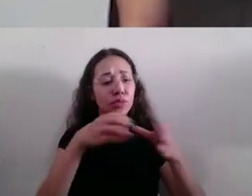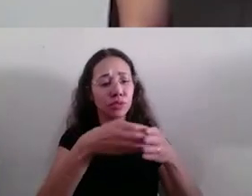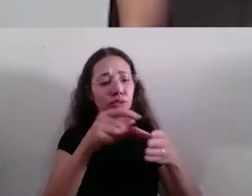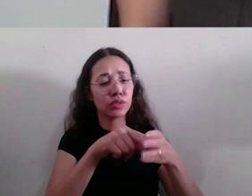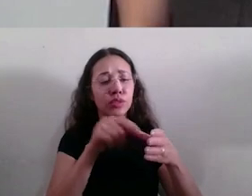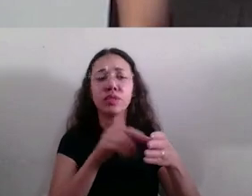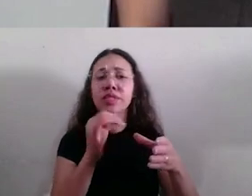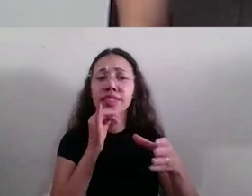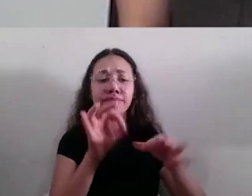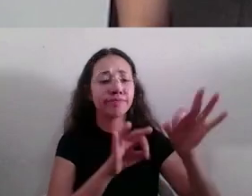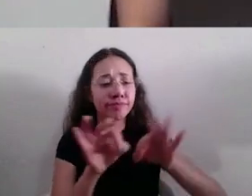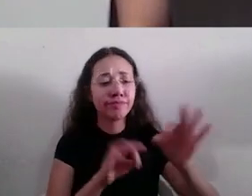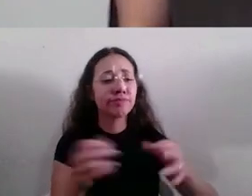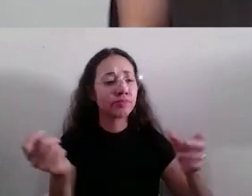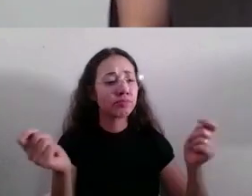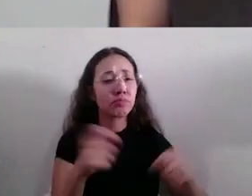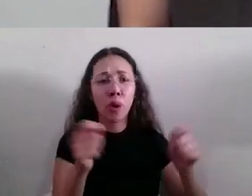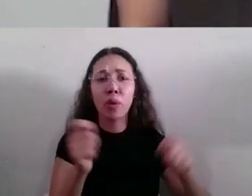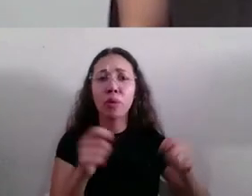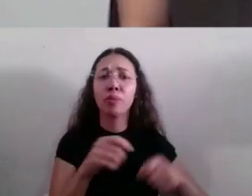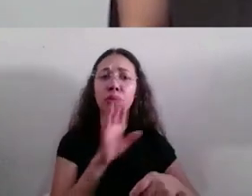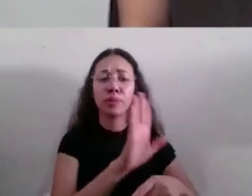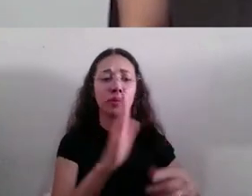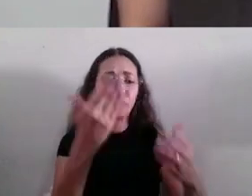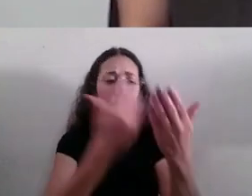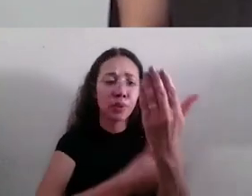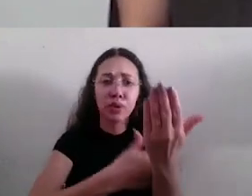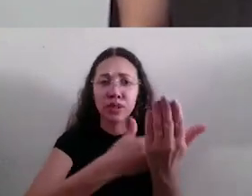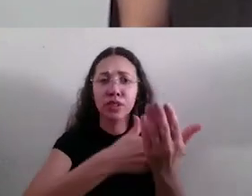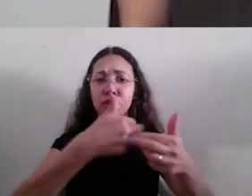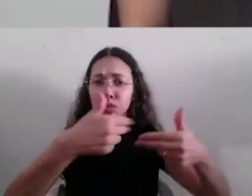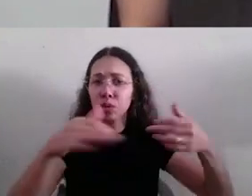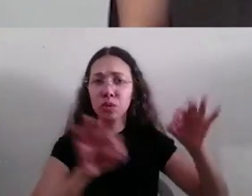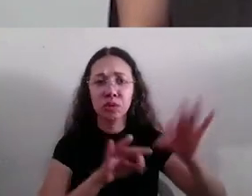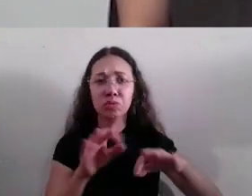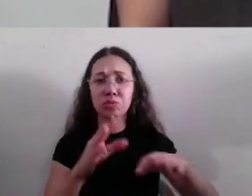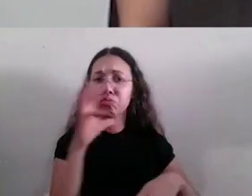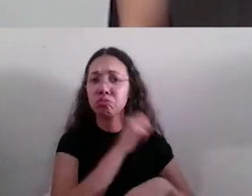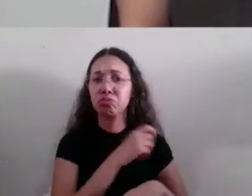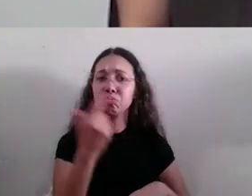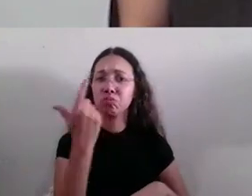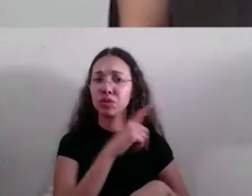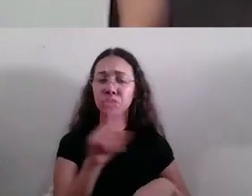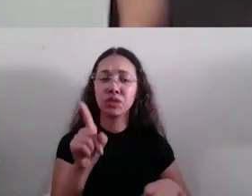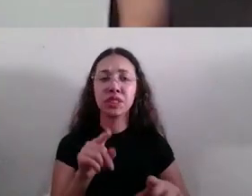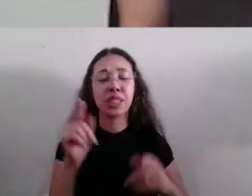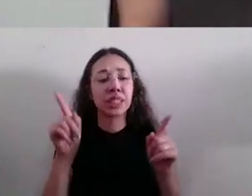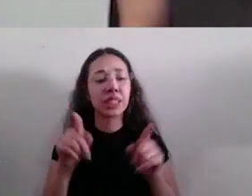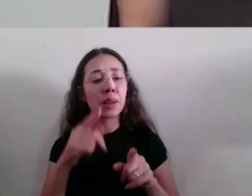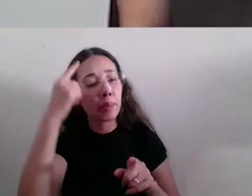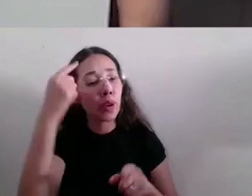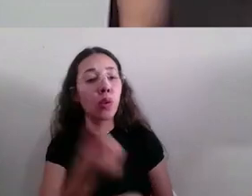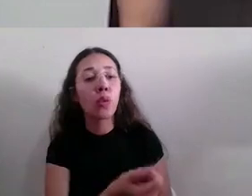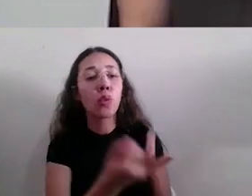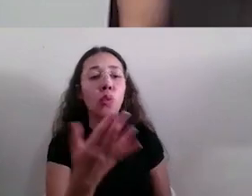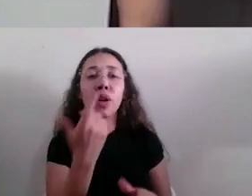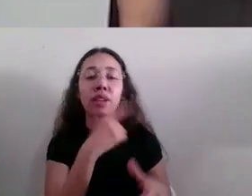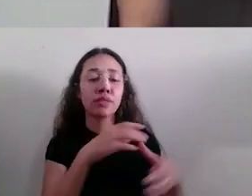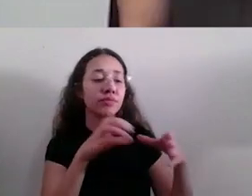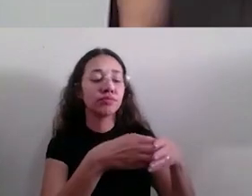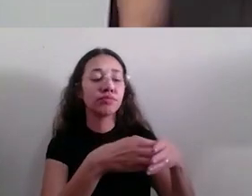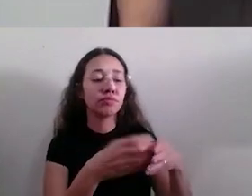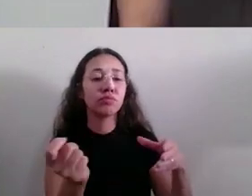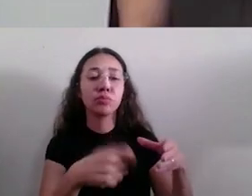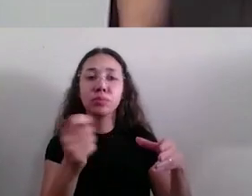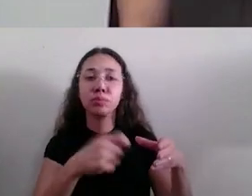processos, que seriam remetidos, né, que seriam, foi selecionado um quantitativo nos núcleos, das